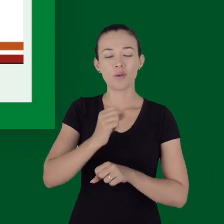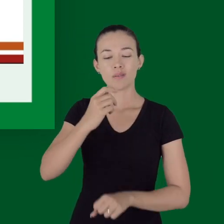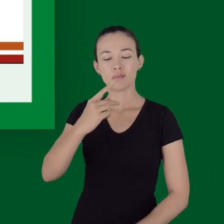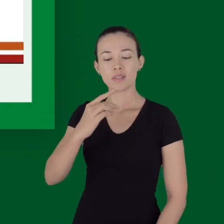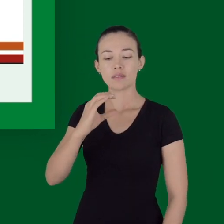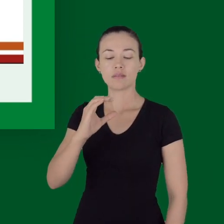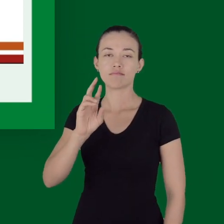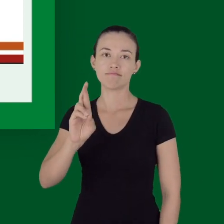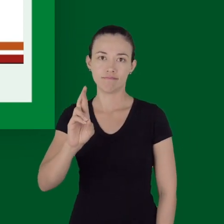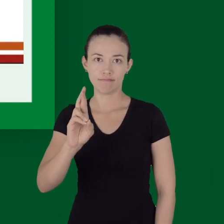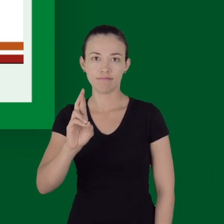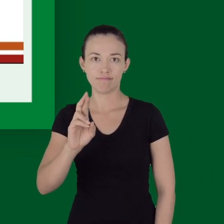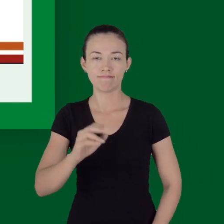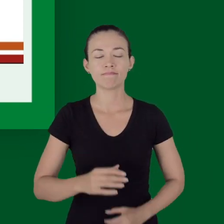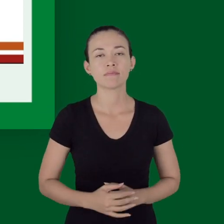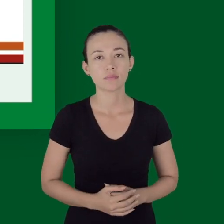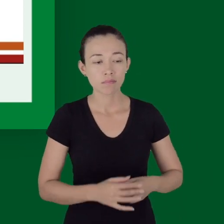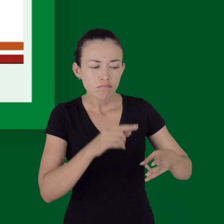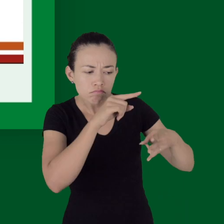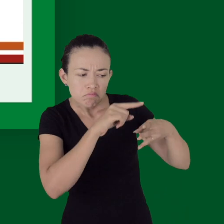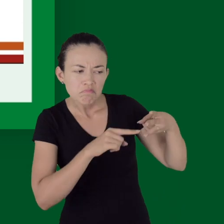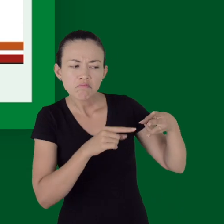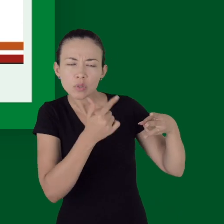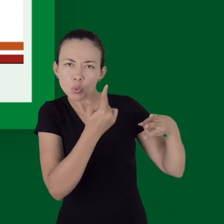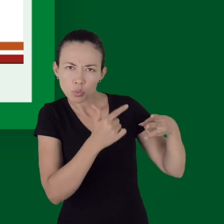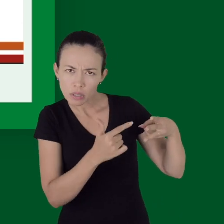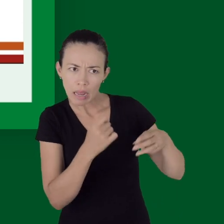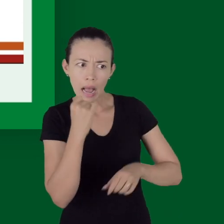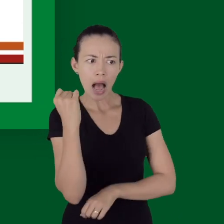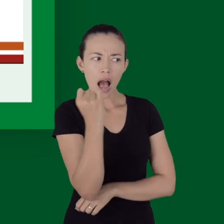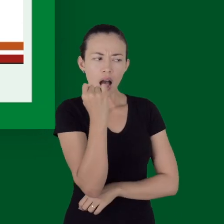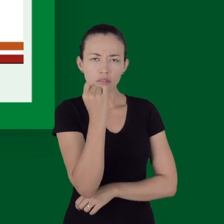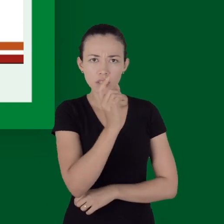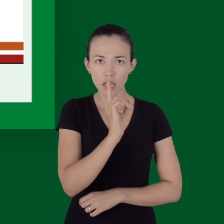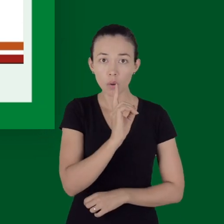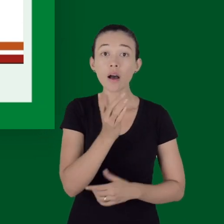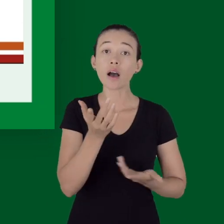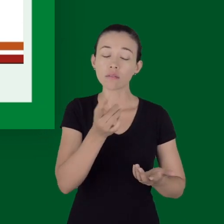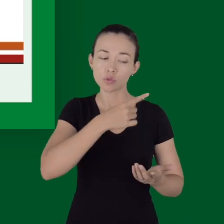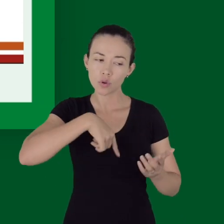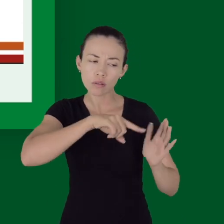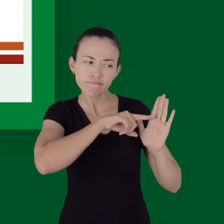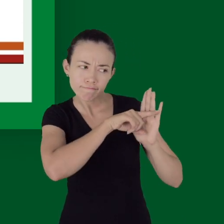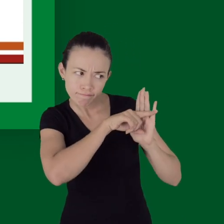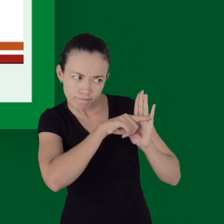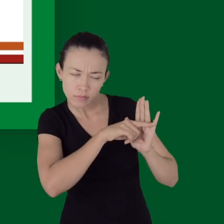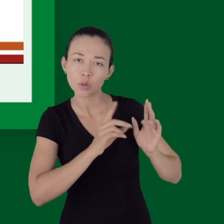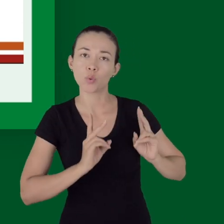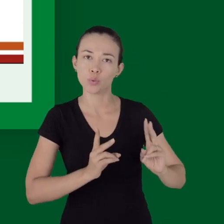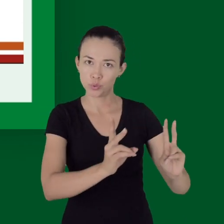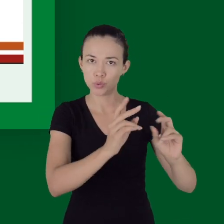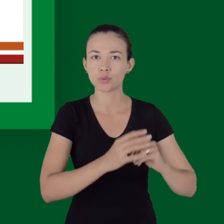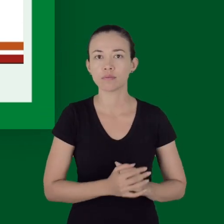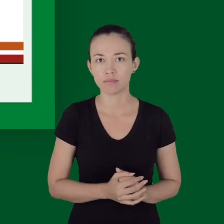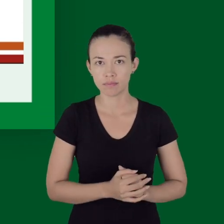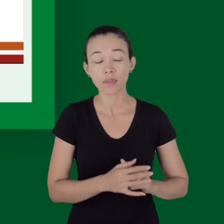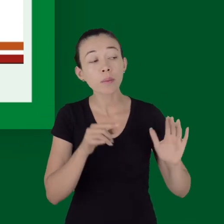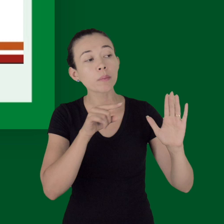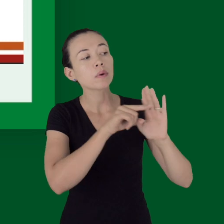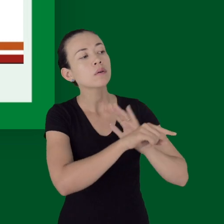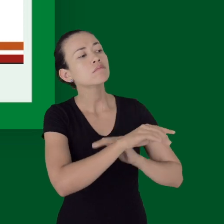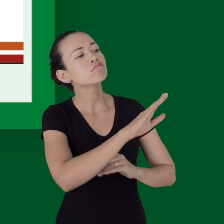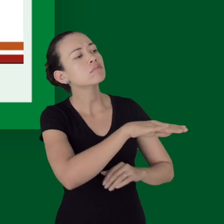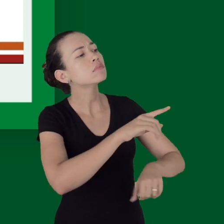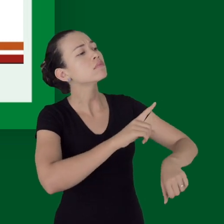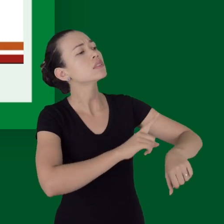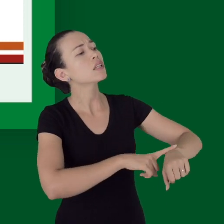protocolo de PCR, parada cardiorrespiratória. Não percebemos nenhum sinal de gravidade, vamos seguir para a investigação. Então, tem